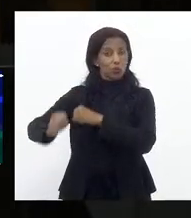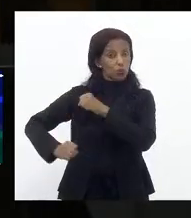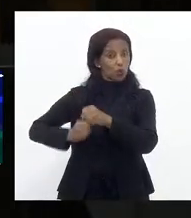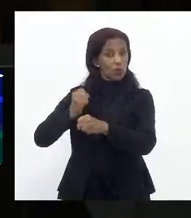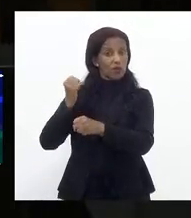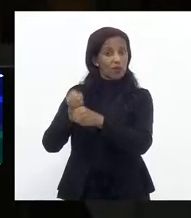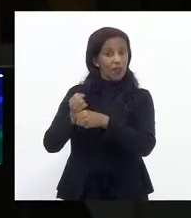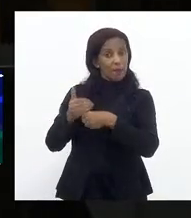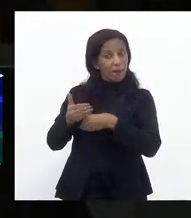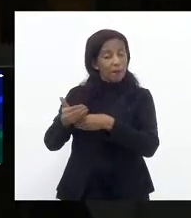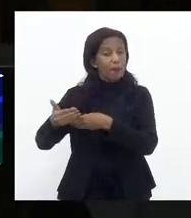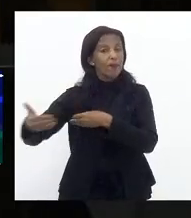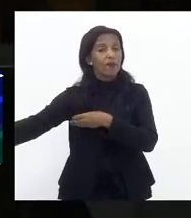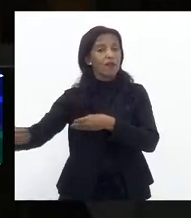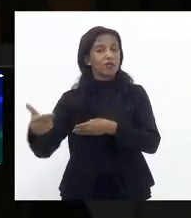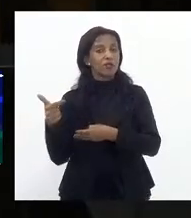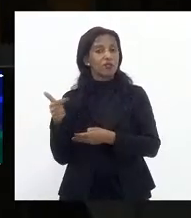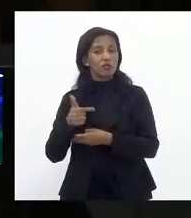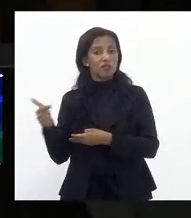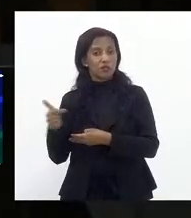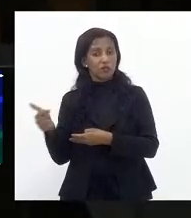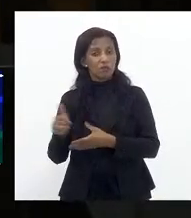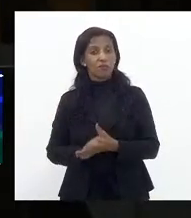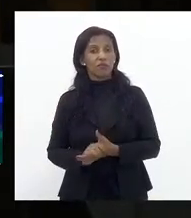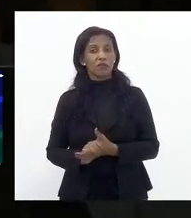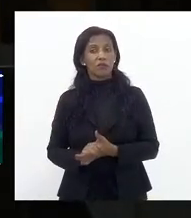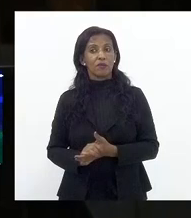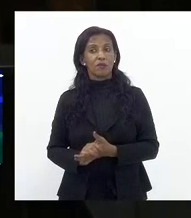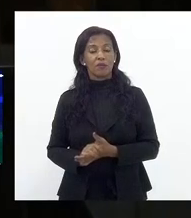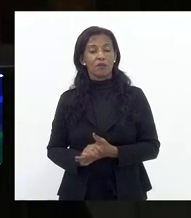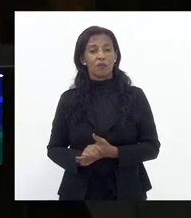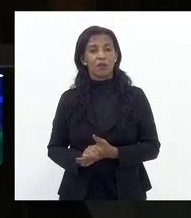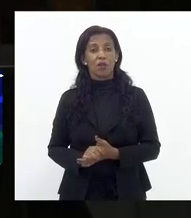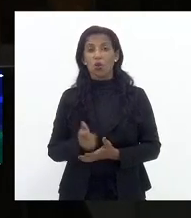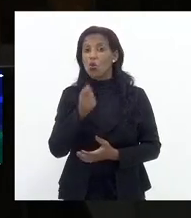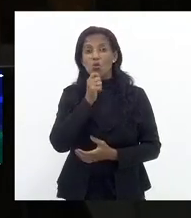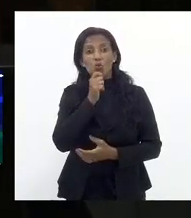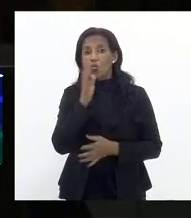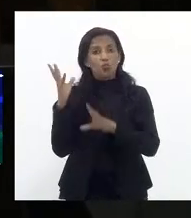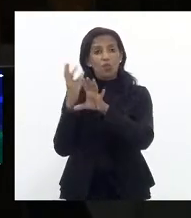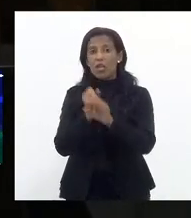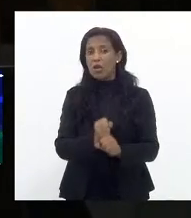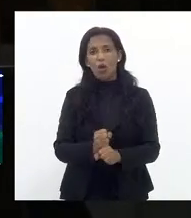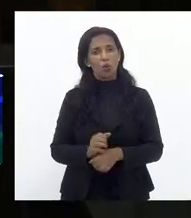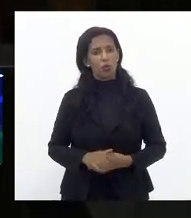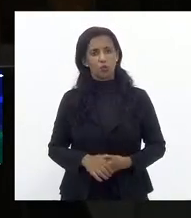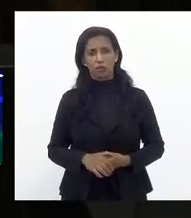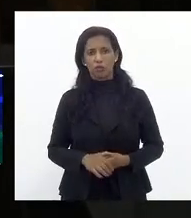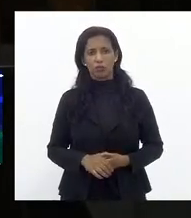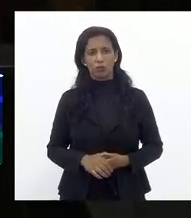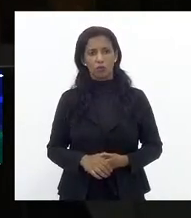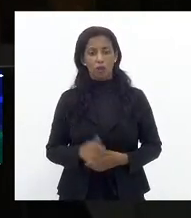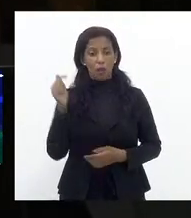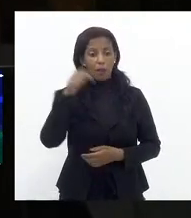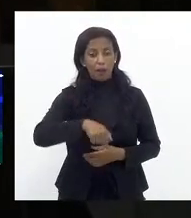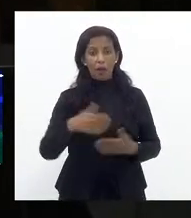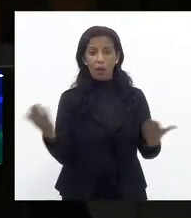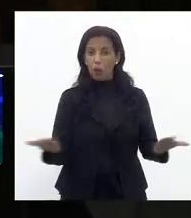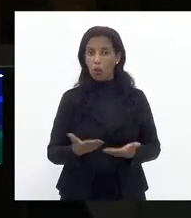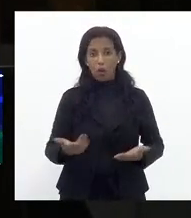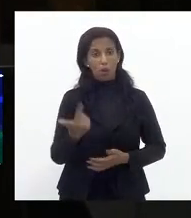de 2022... E o seu respectivo cálculo? Não tem que ter cálculo para os que estão